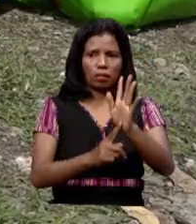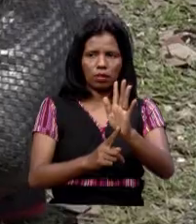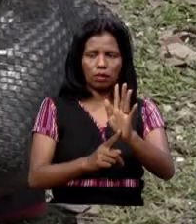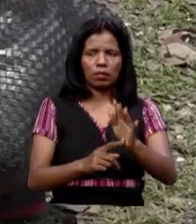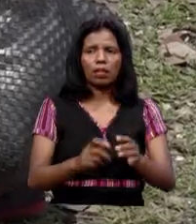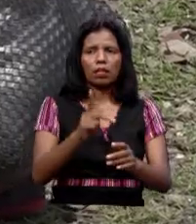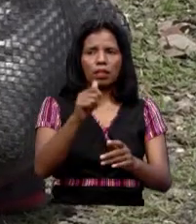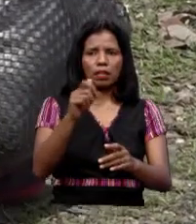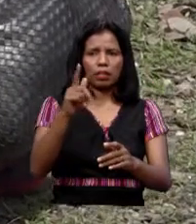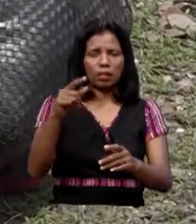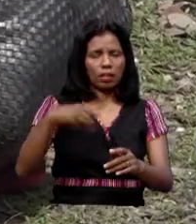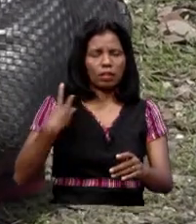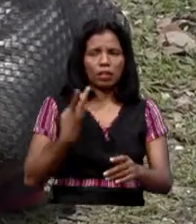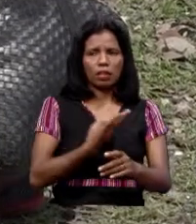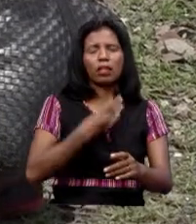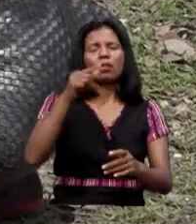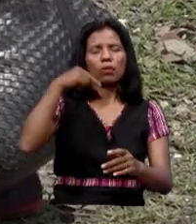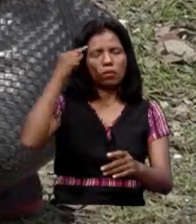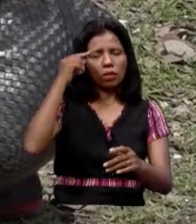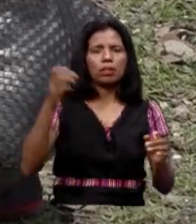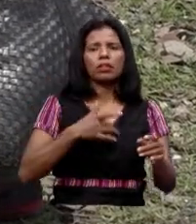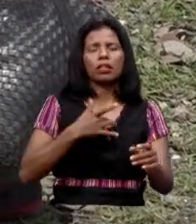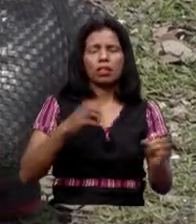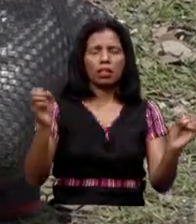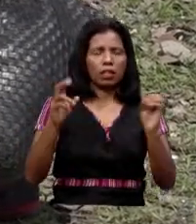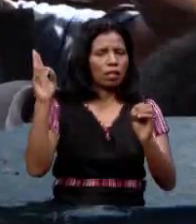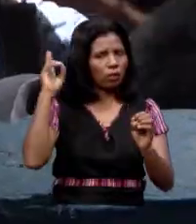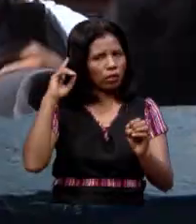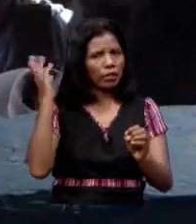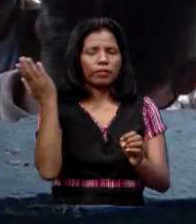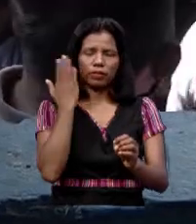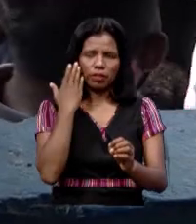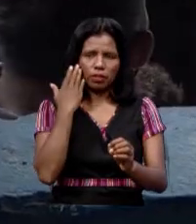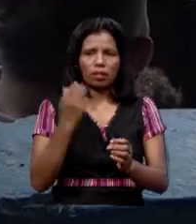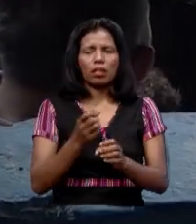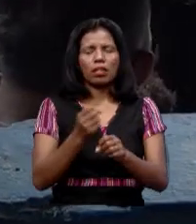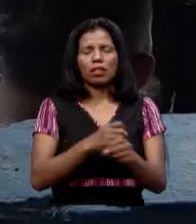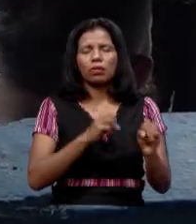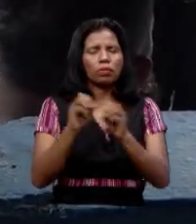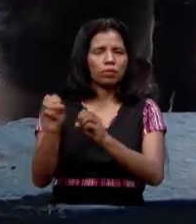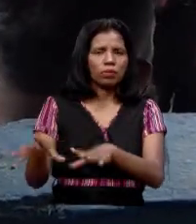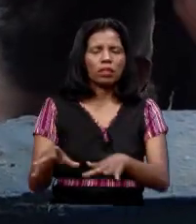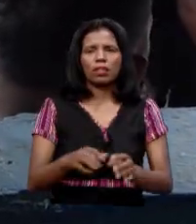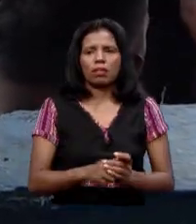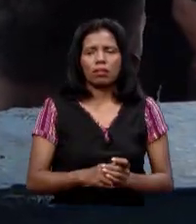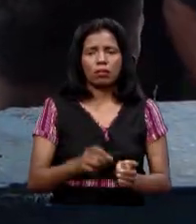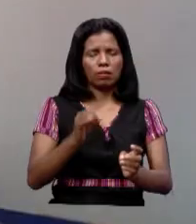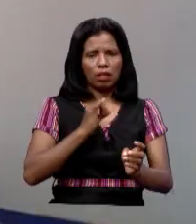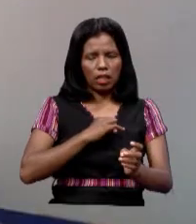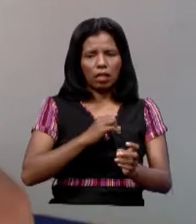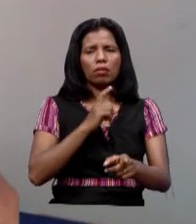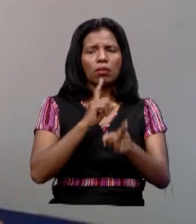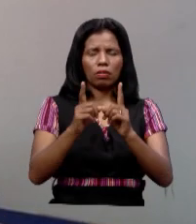relata ma kita no governo senti la rona finzi halo ignora kata batirala ne anta id haunia conclusão